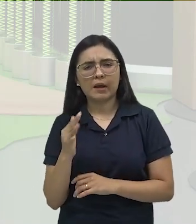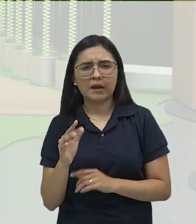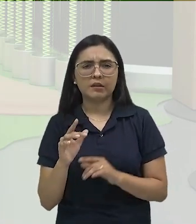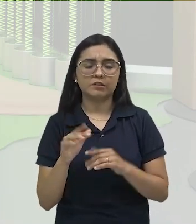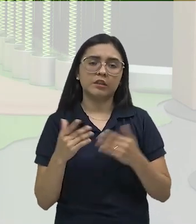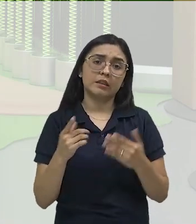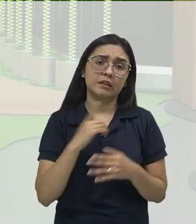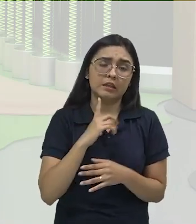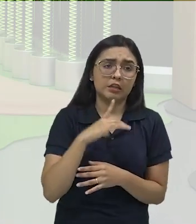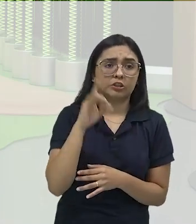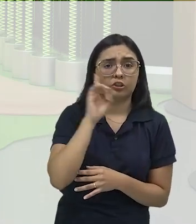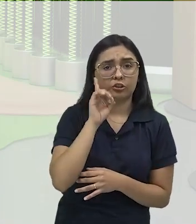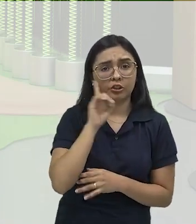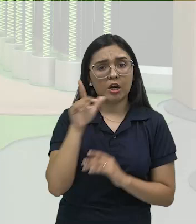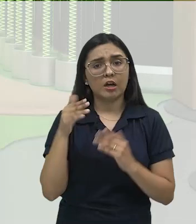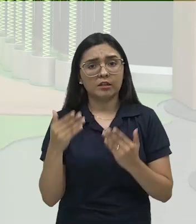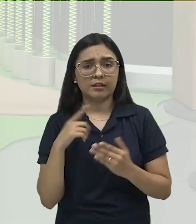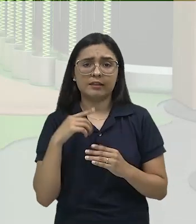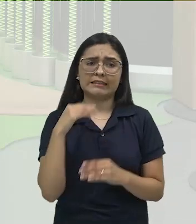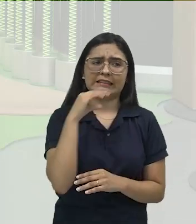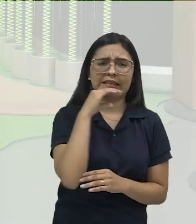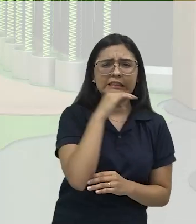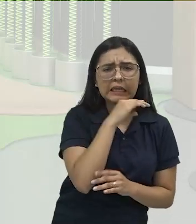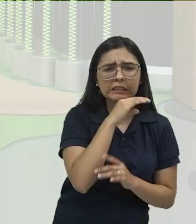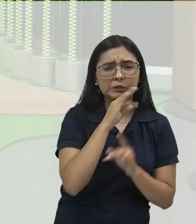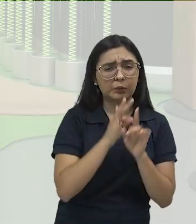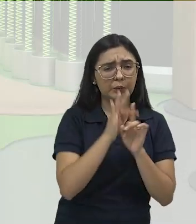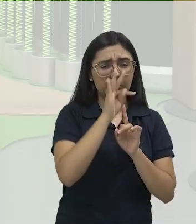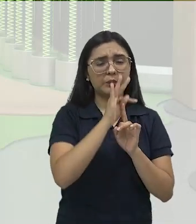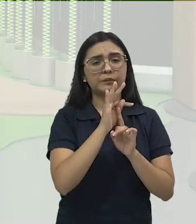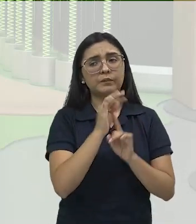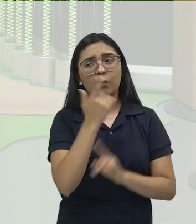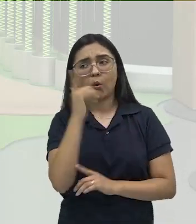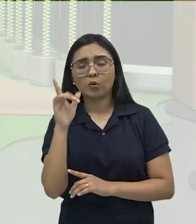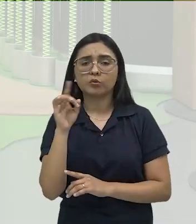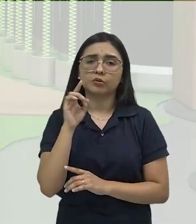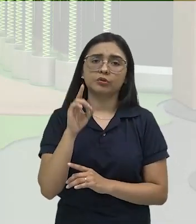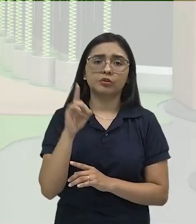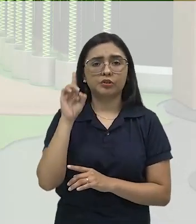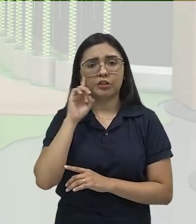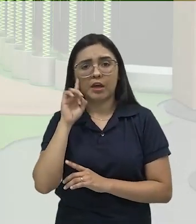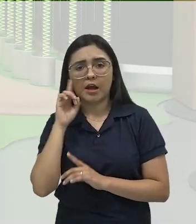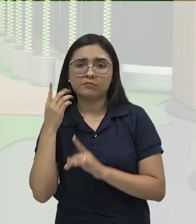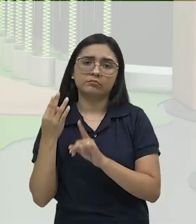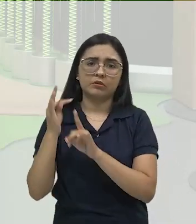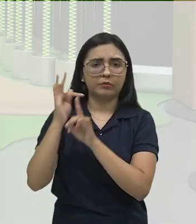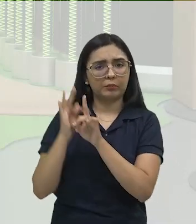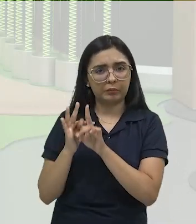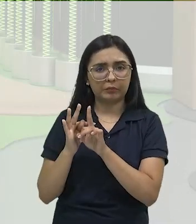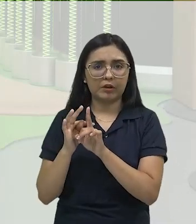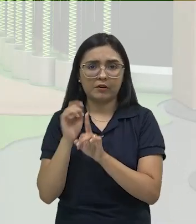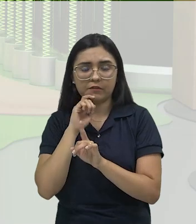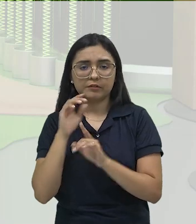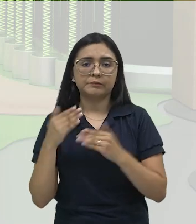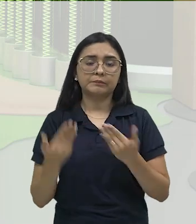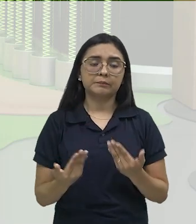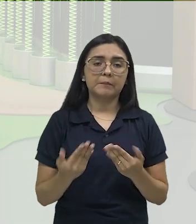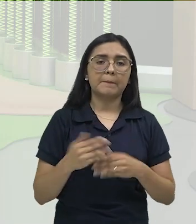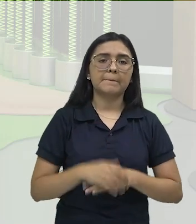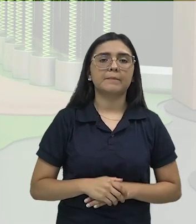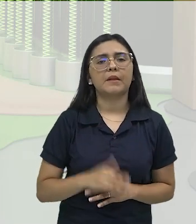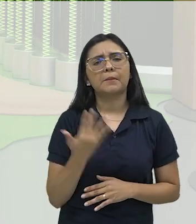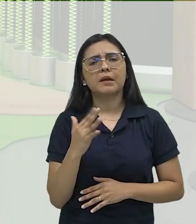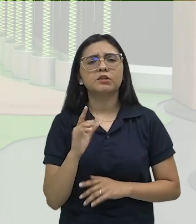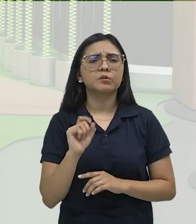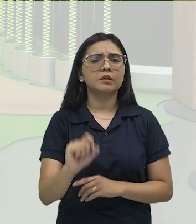tem dias que são mais quentes, tem outros que não são tão quentes, e aí é tirada essa média, tá? Mas ter uma média